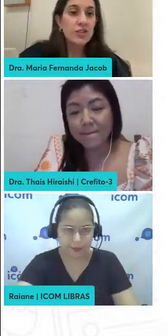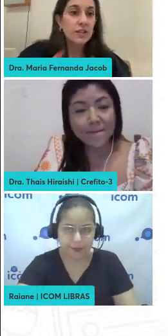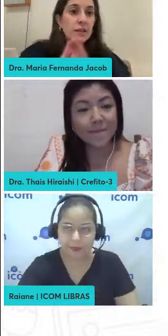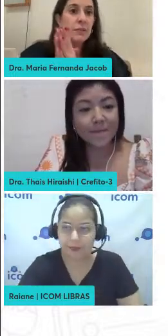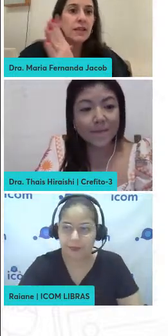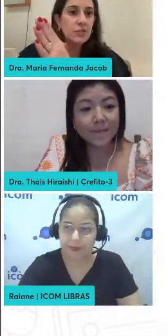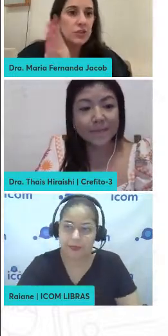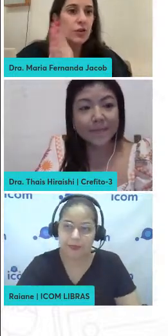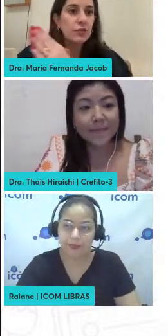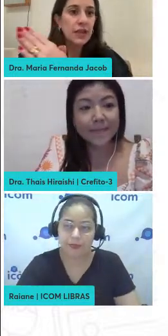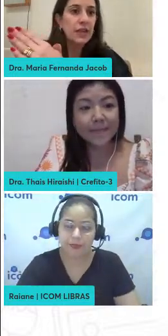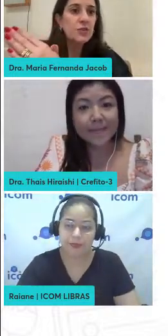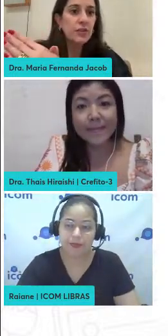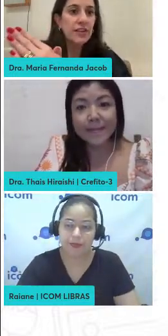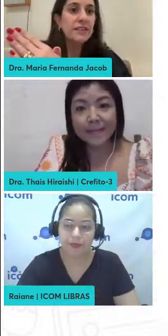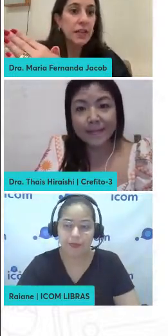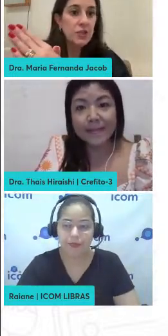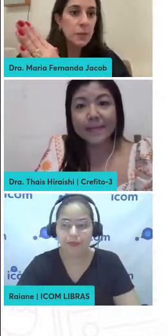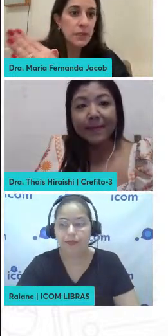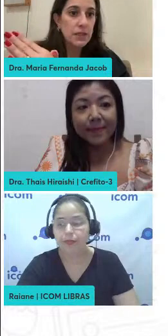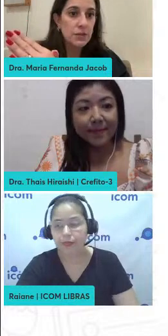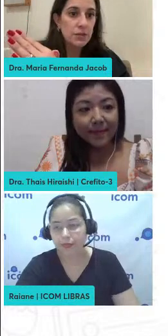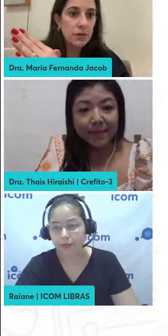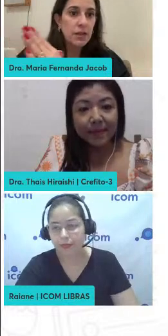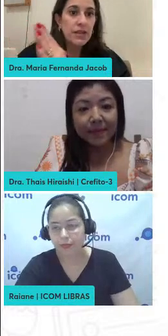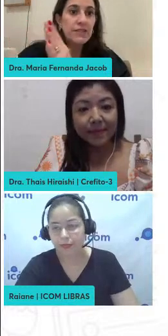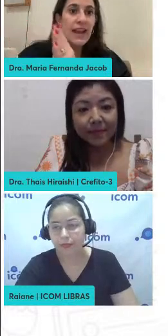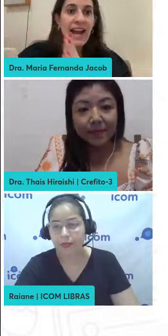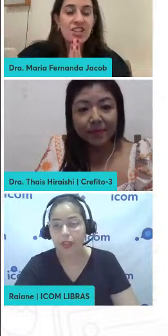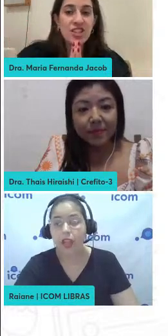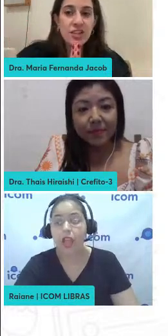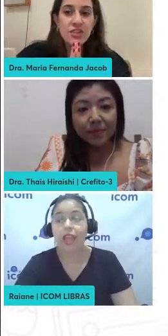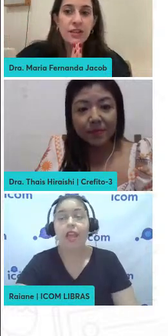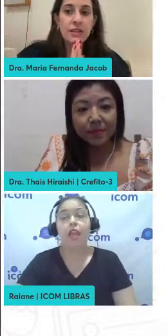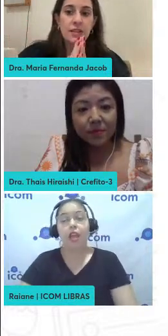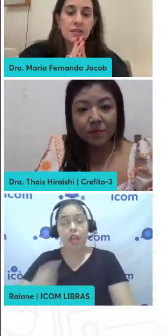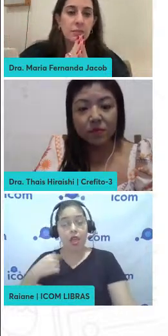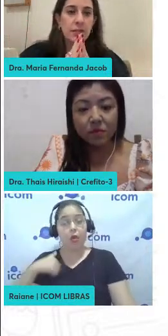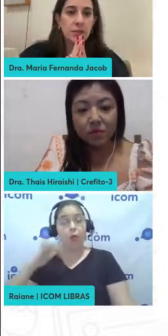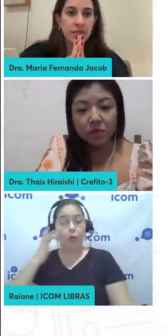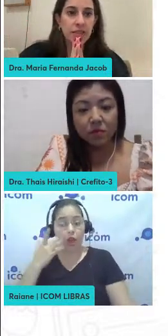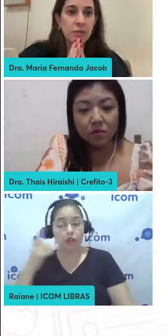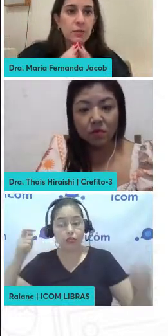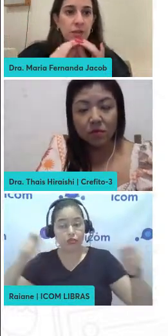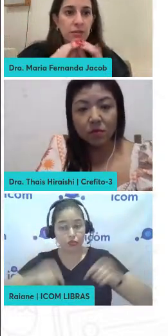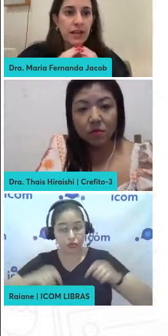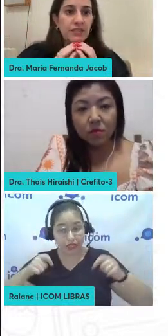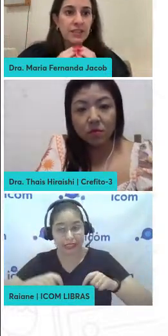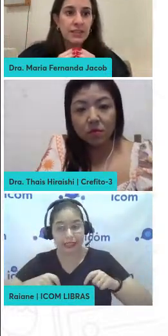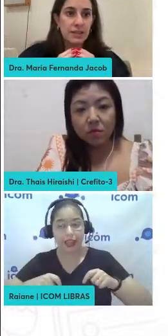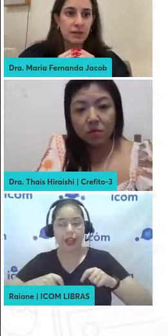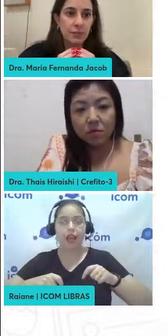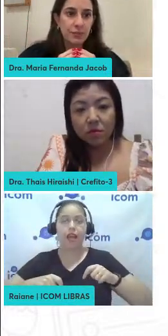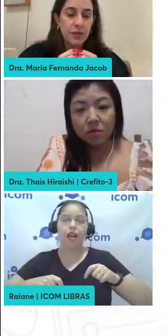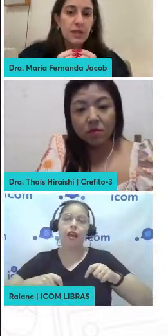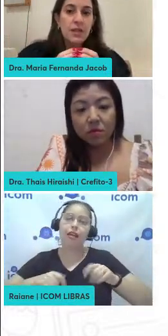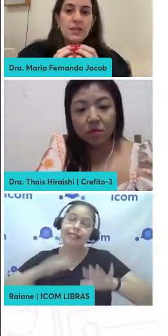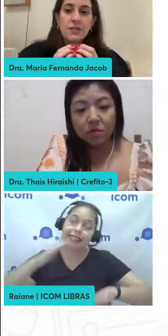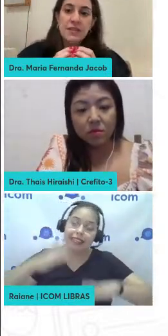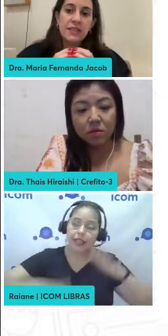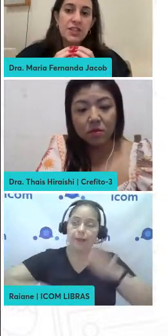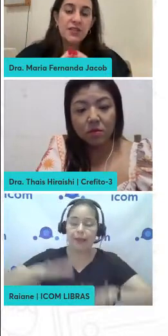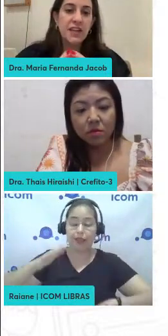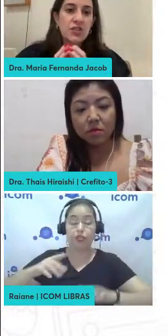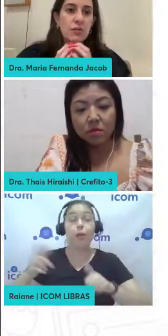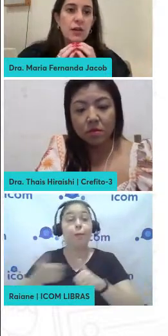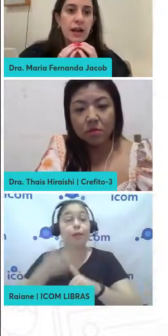Eu acho que também, de novo, tem a sua vertente para isso. E a gente tem que ter a sabedoria no momento da avaliação. Se